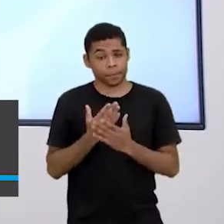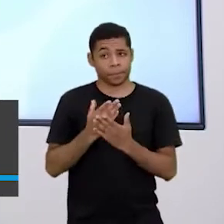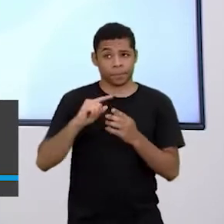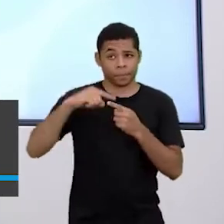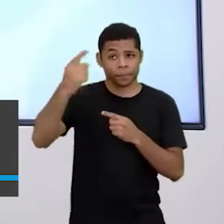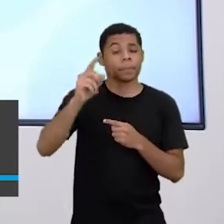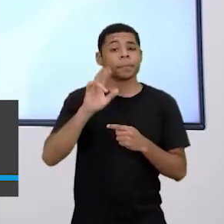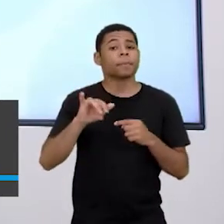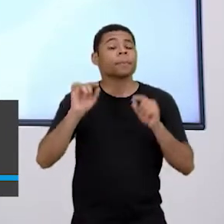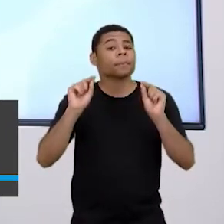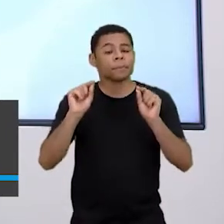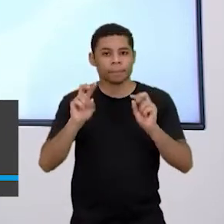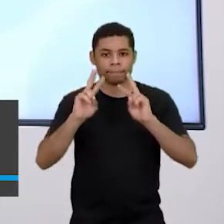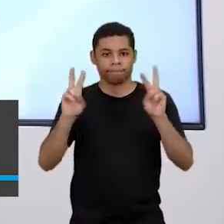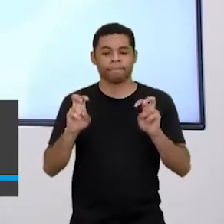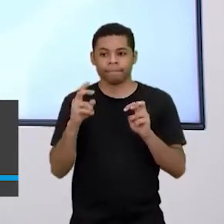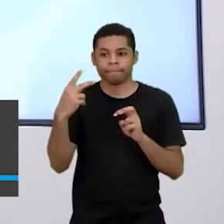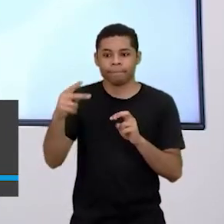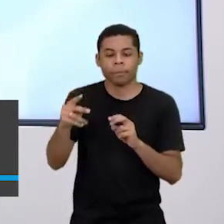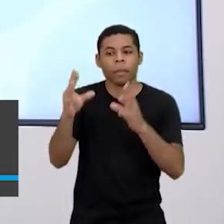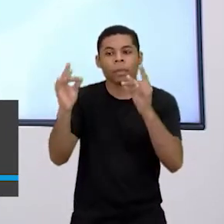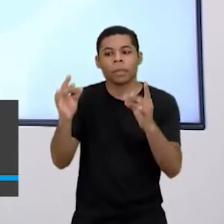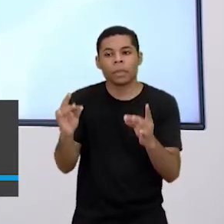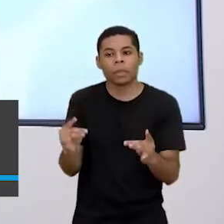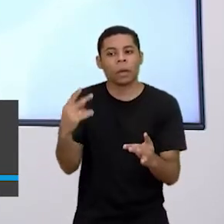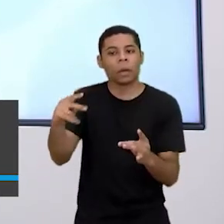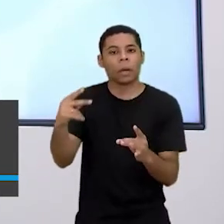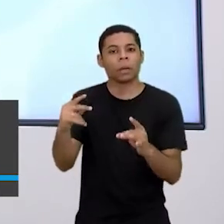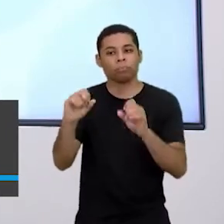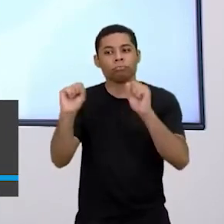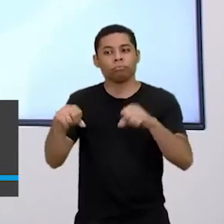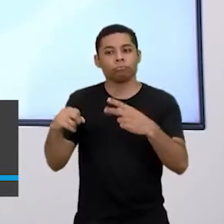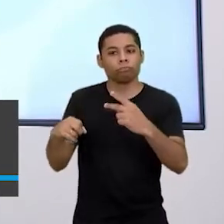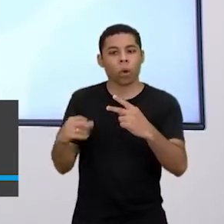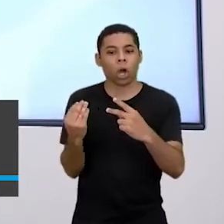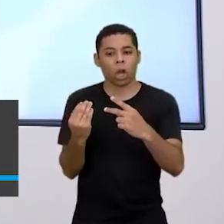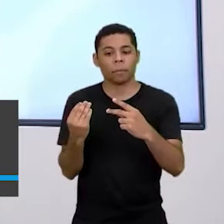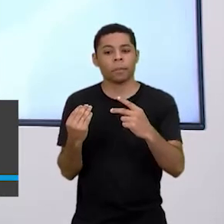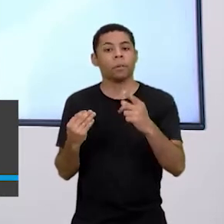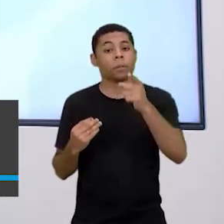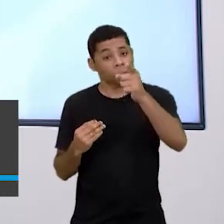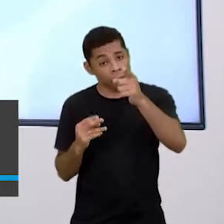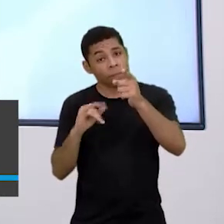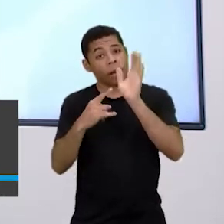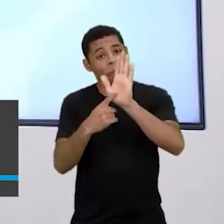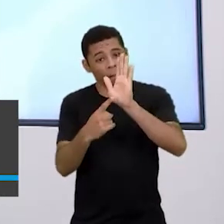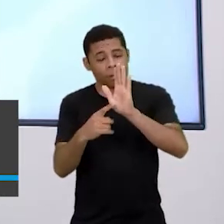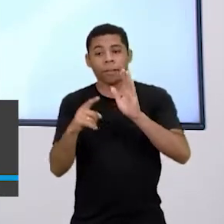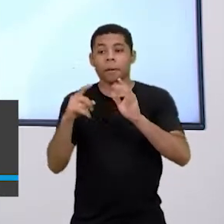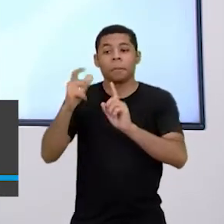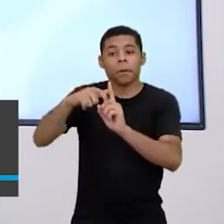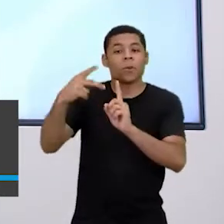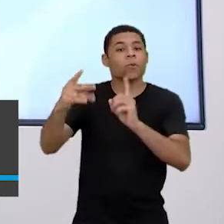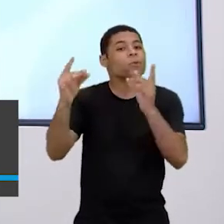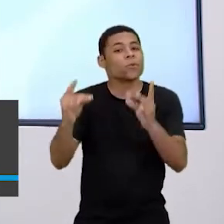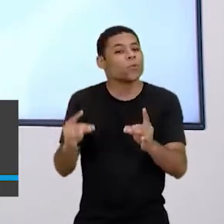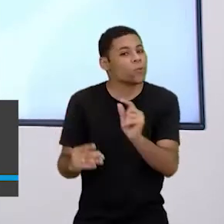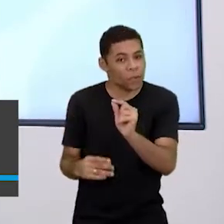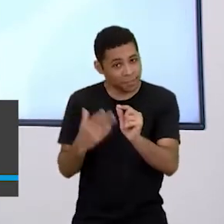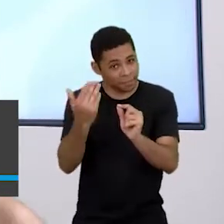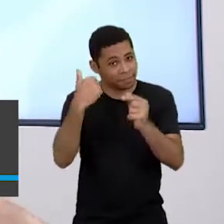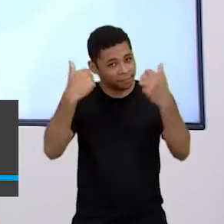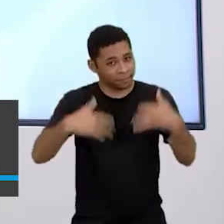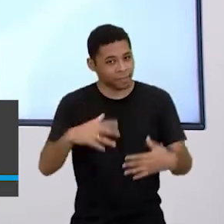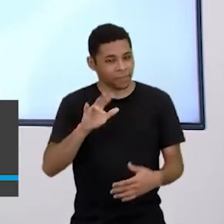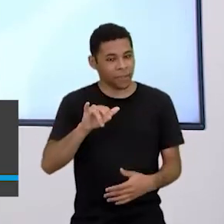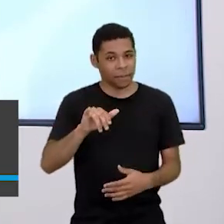sistematização. E na sistematização vocês aí vão apresentar as suas personagens. Então é aquele momento aqui. Hoje